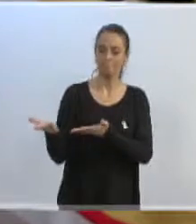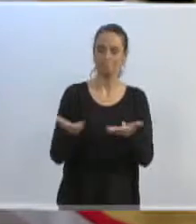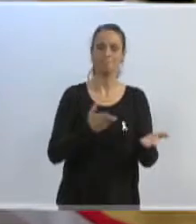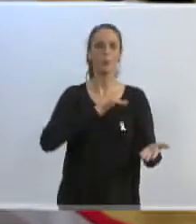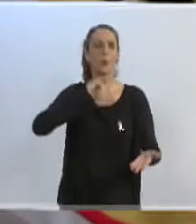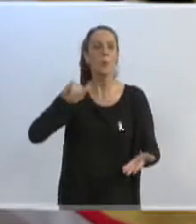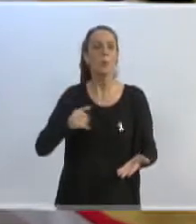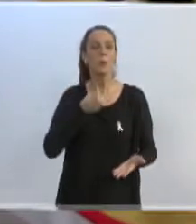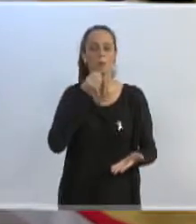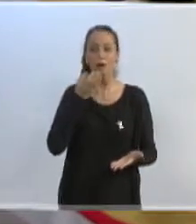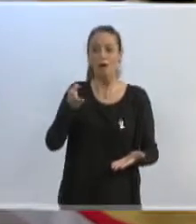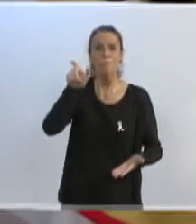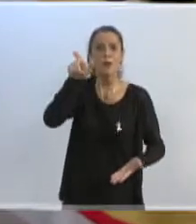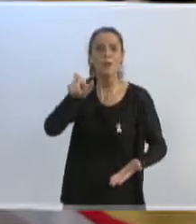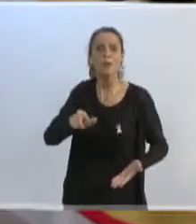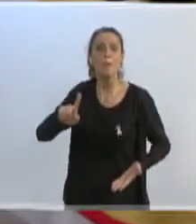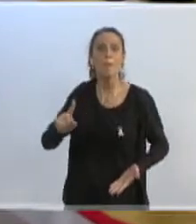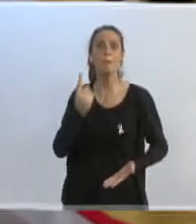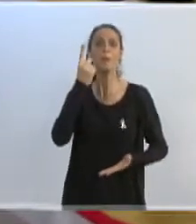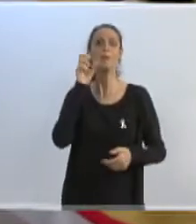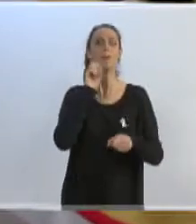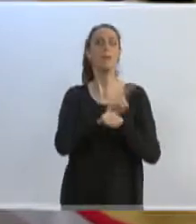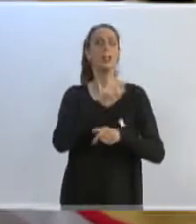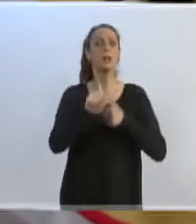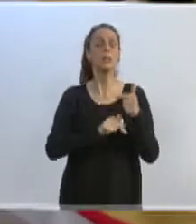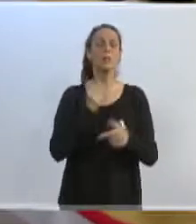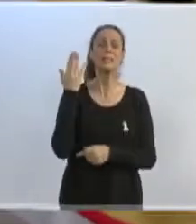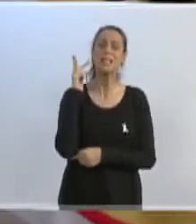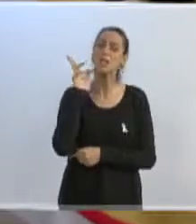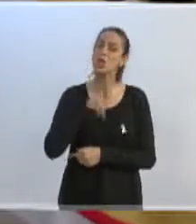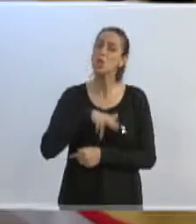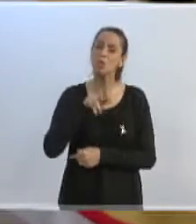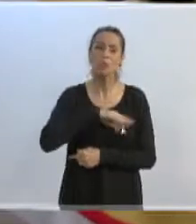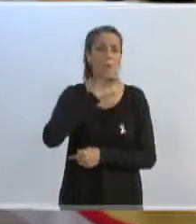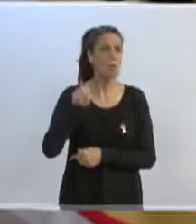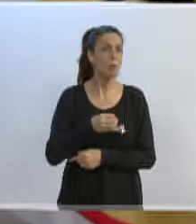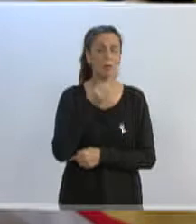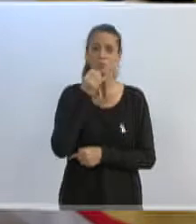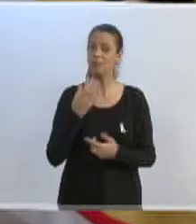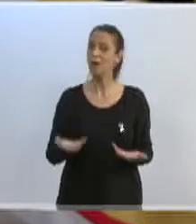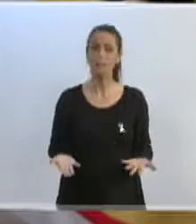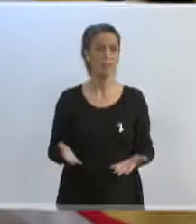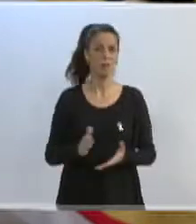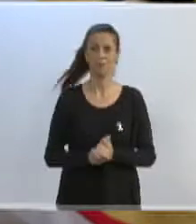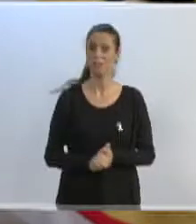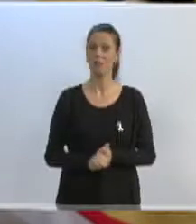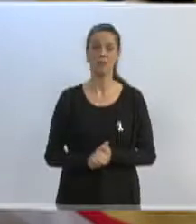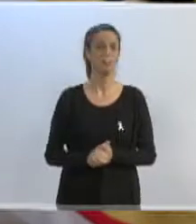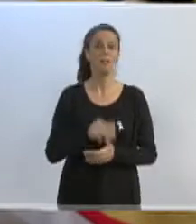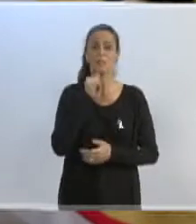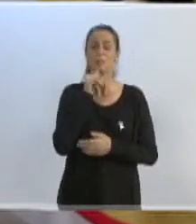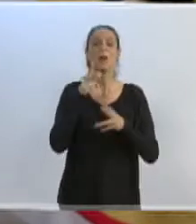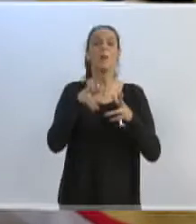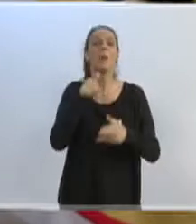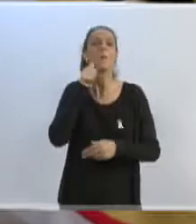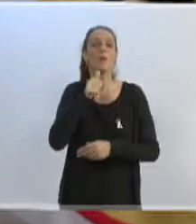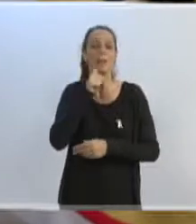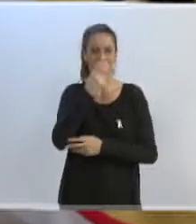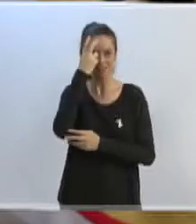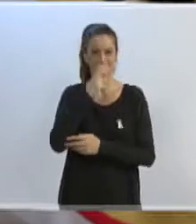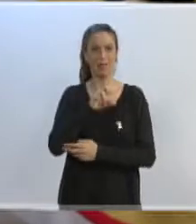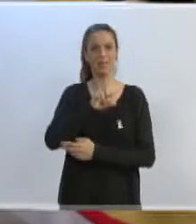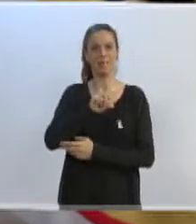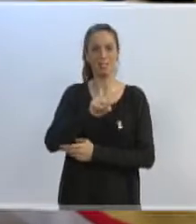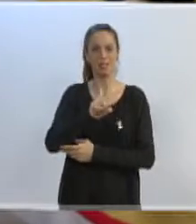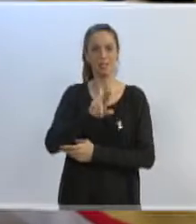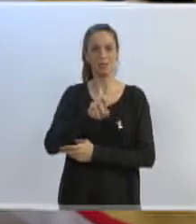para o seu primeiro emprego, de uma pessoa que nunca teve a oportunidade do emprego, ter seu primeiro emprego como a Sueli, deficiente visual, ter seu